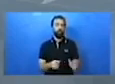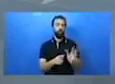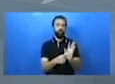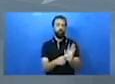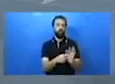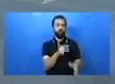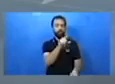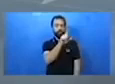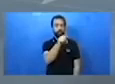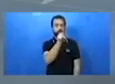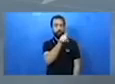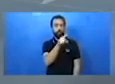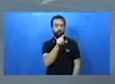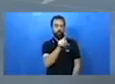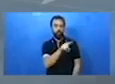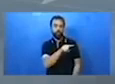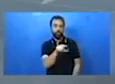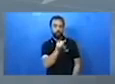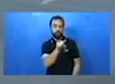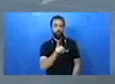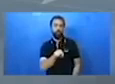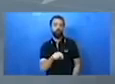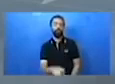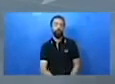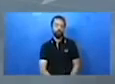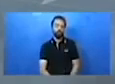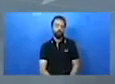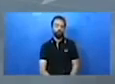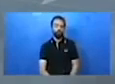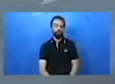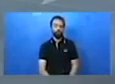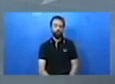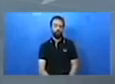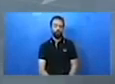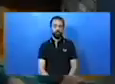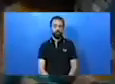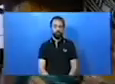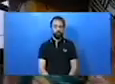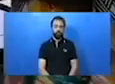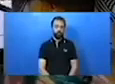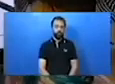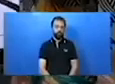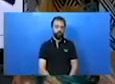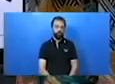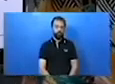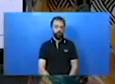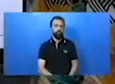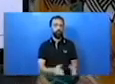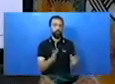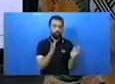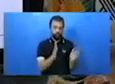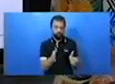cima. Divide pelo de baixo, multiplica pelo de cima. Olha como que ficou a resposta.